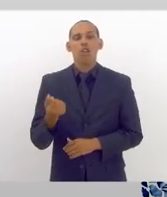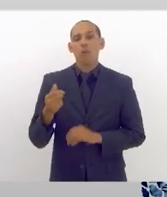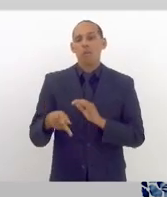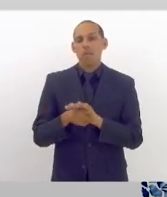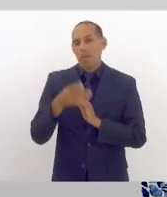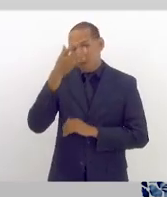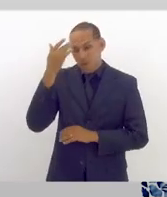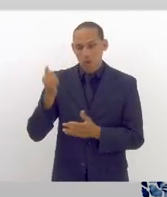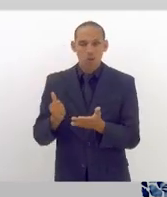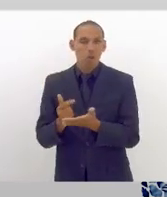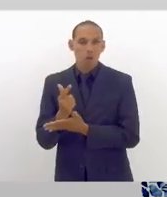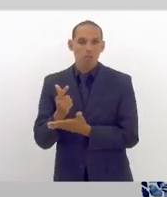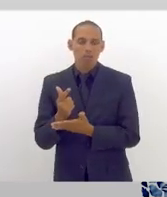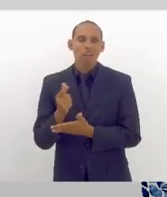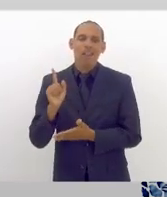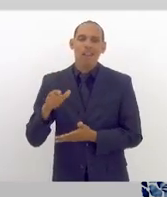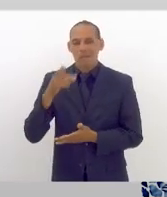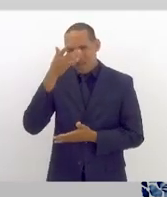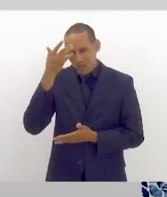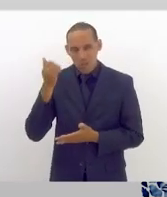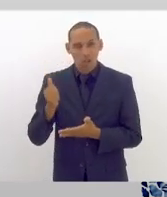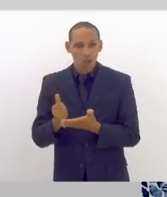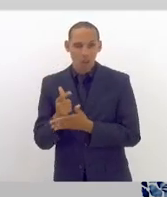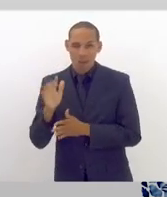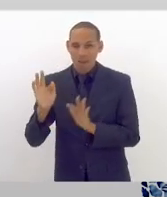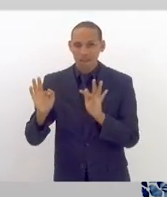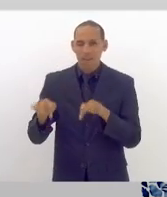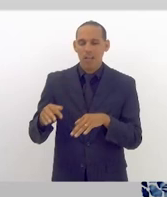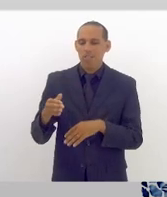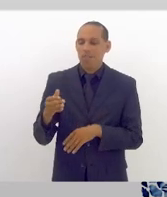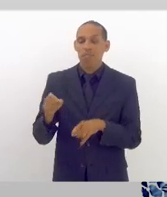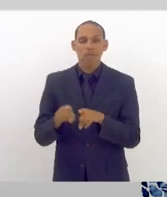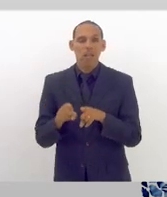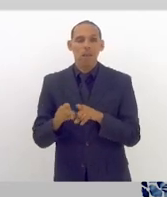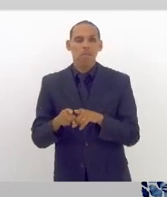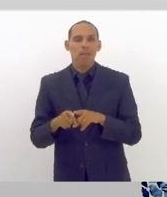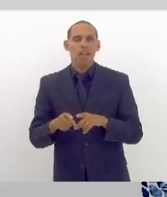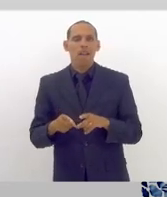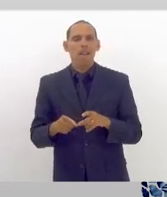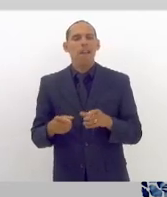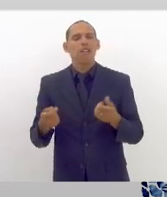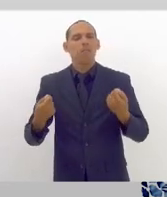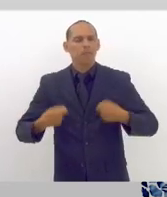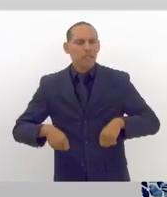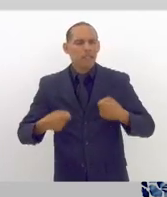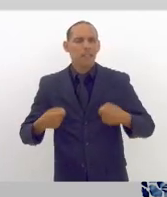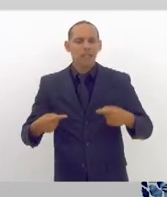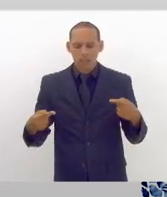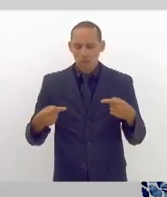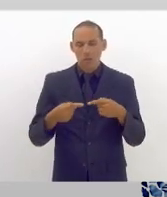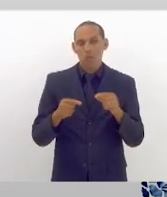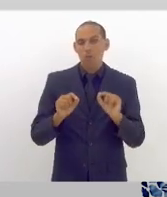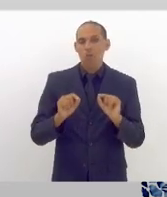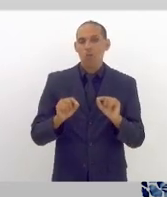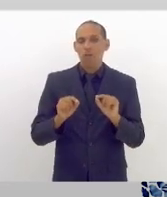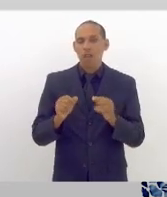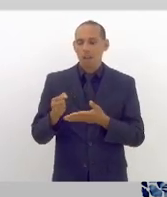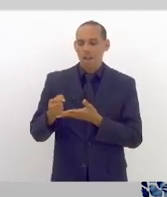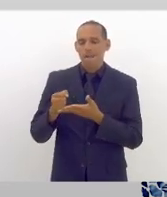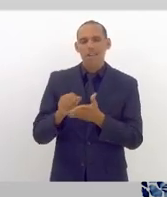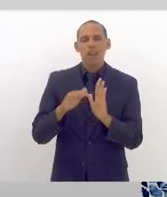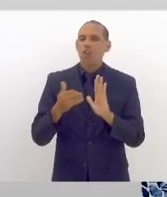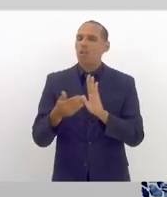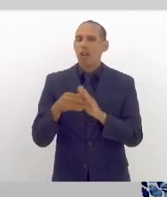para o consumidor final e representa as fontes de demanda pela oferta total de produtos ou seja incluindo a oferta